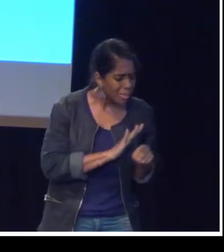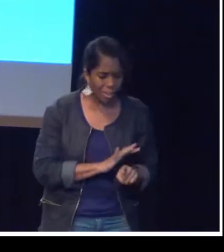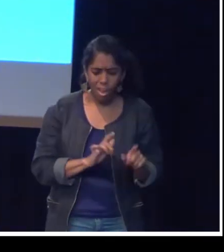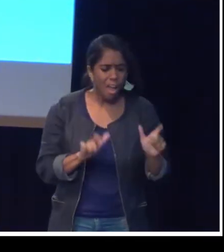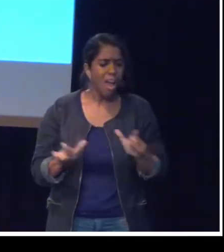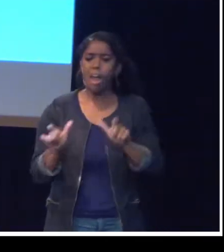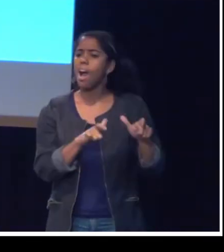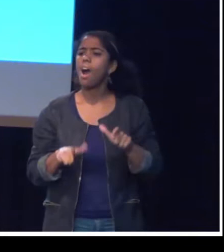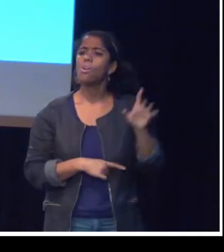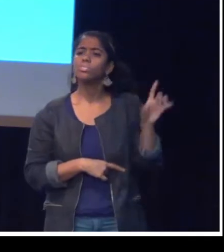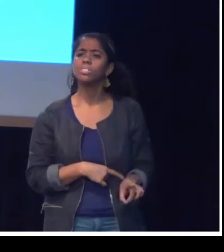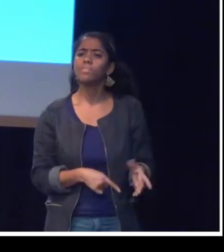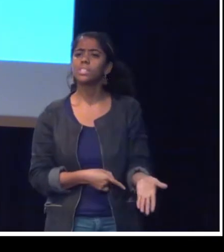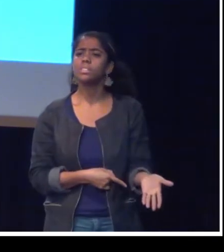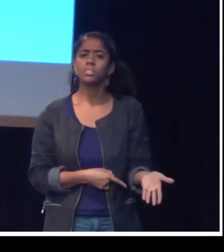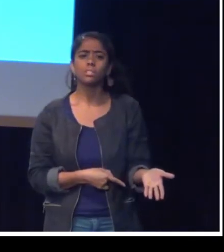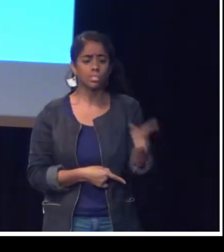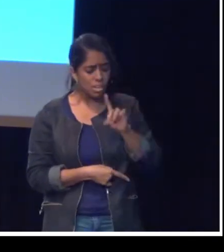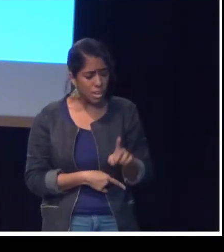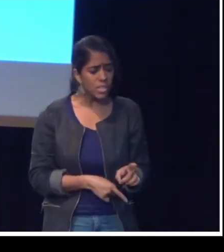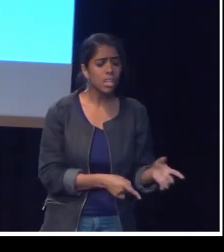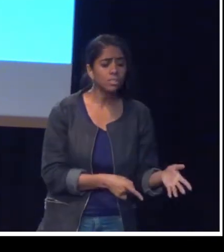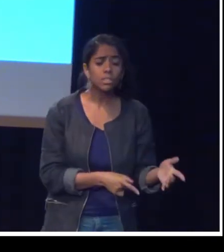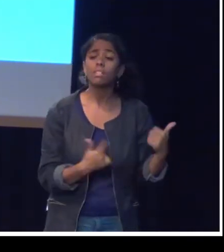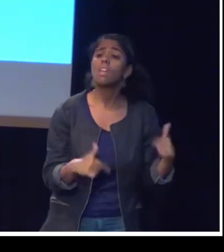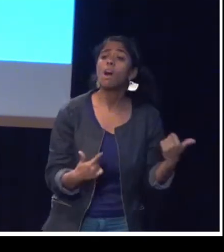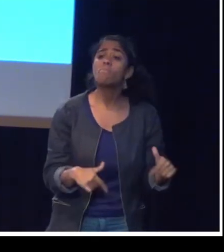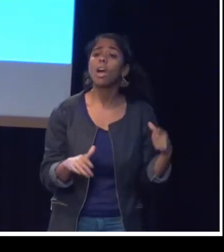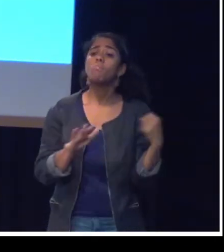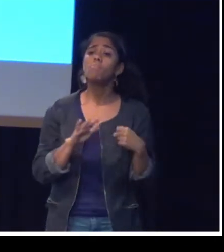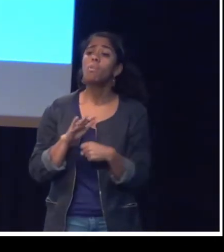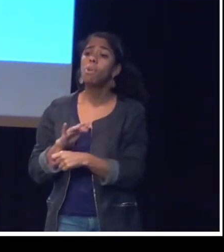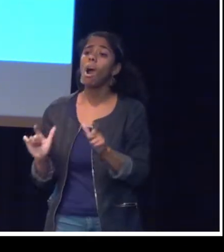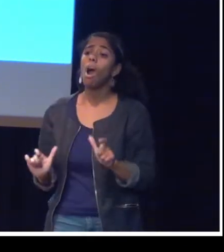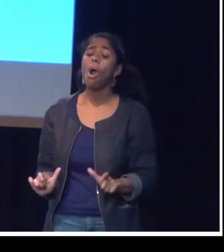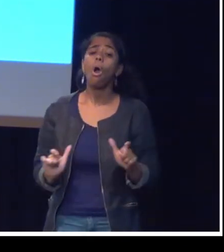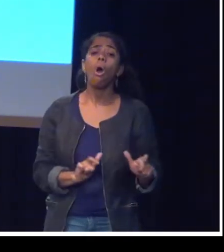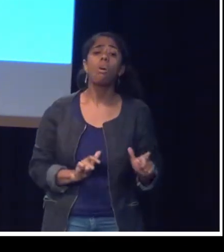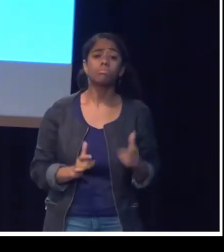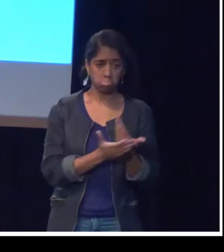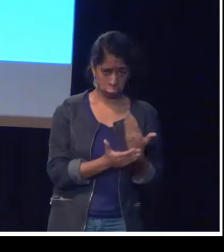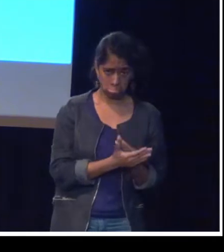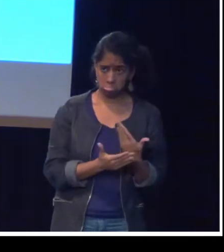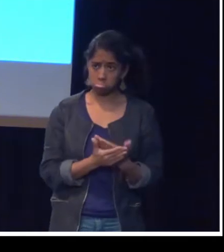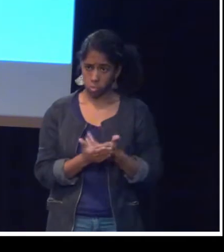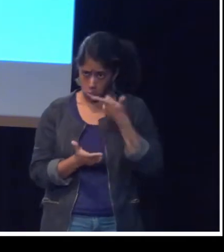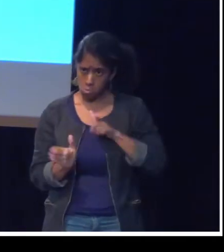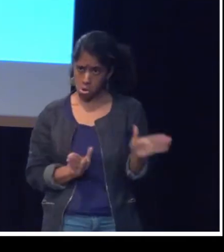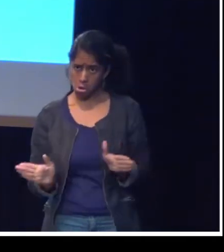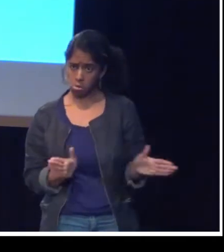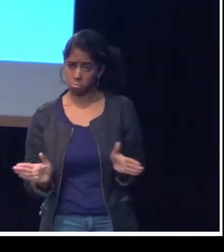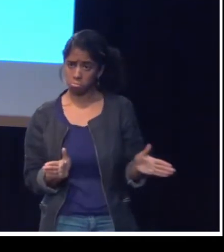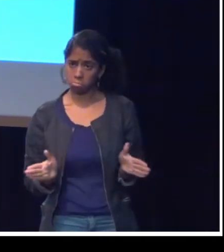O que essas pessoas fazem? Onde elas trabalham? Elas estudam? Elas têm acesso à escola? À